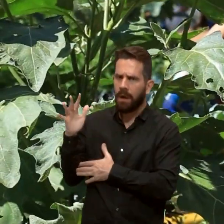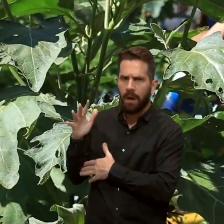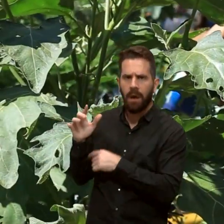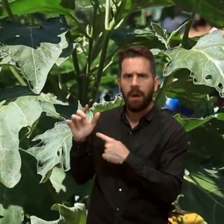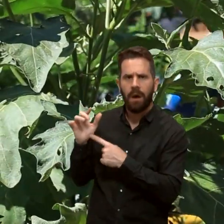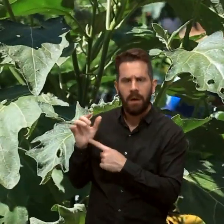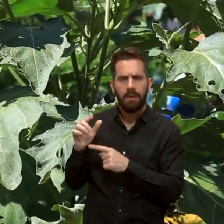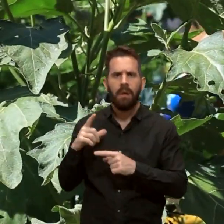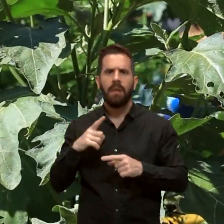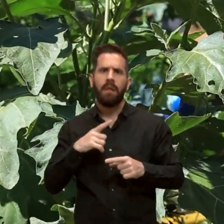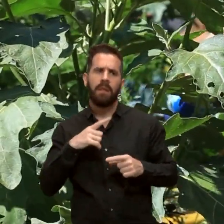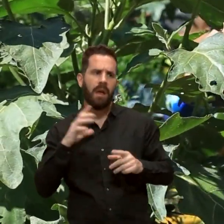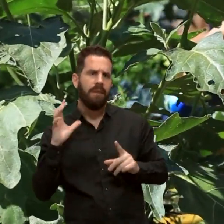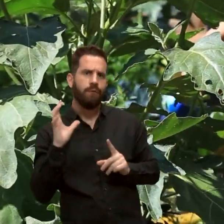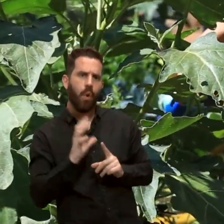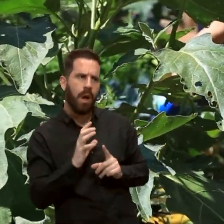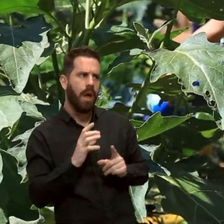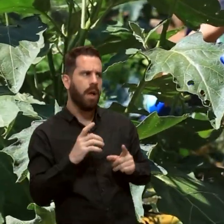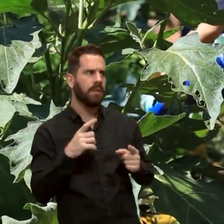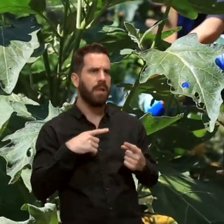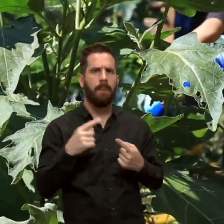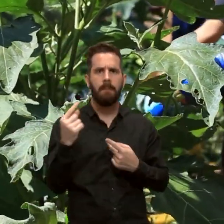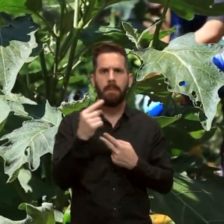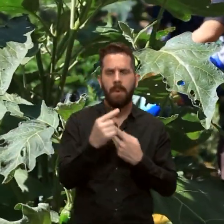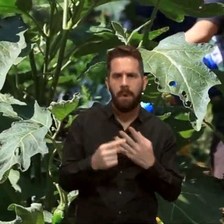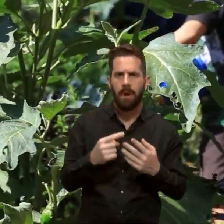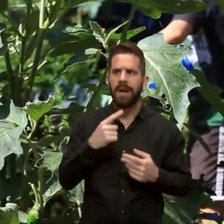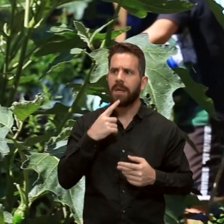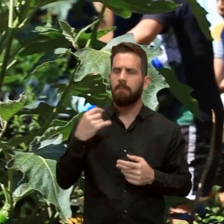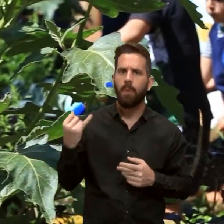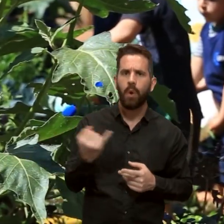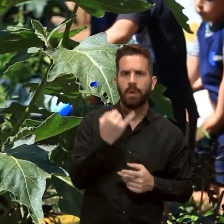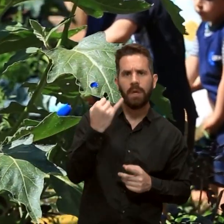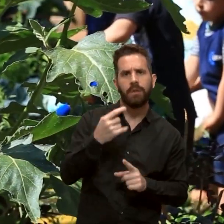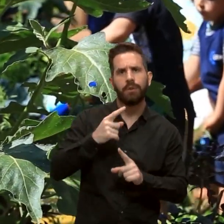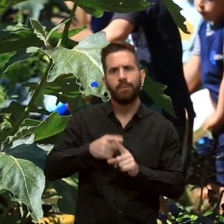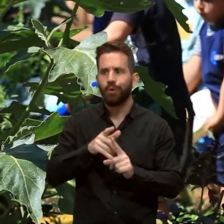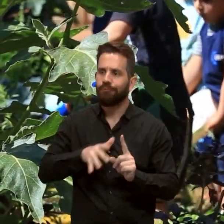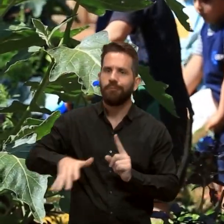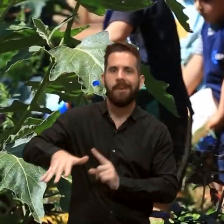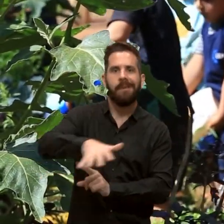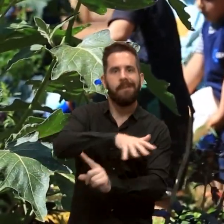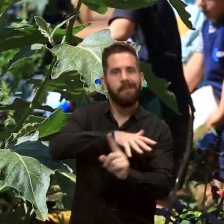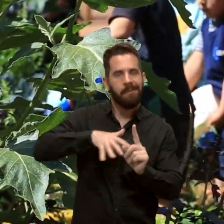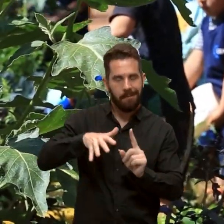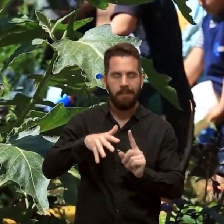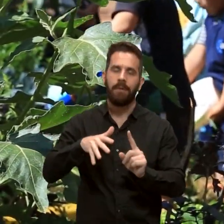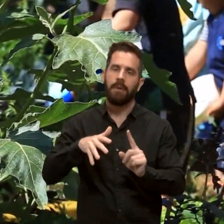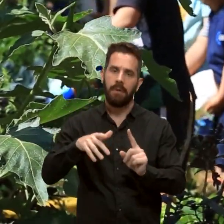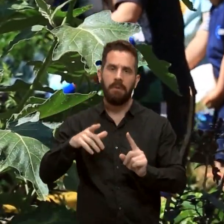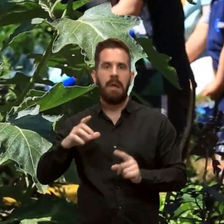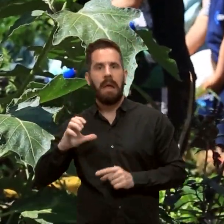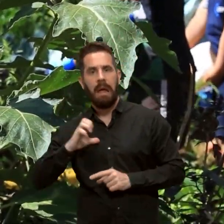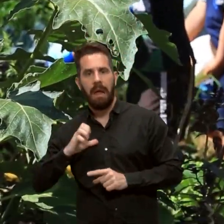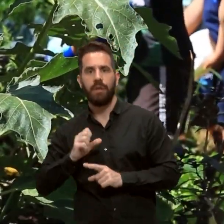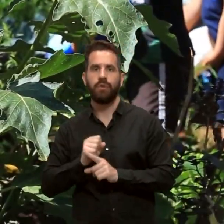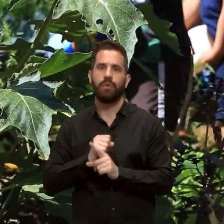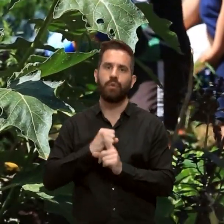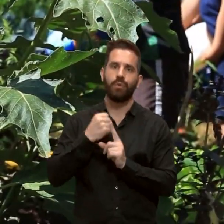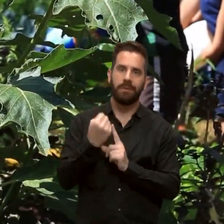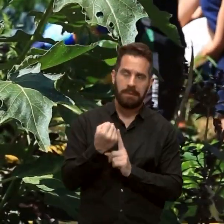múltiplos determinantes, complexos determinantes que se relacionam com o meio ambiente, determinantes éticos,